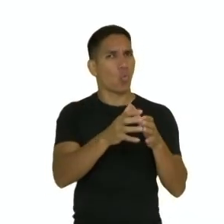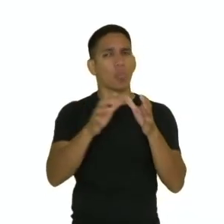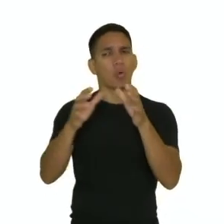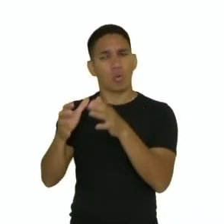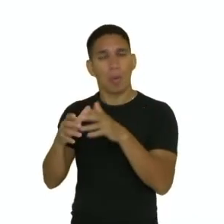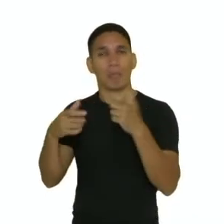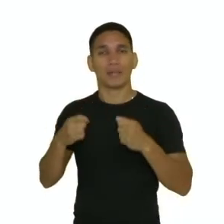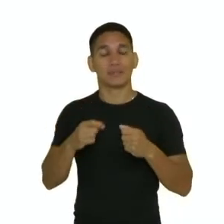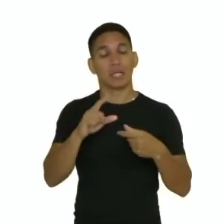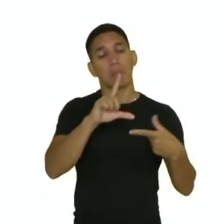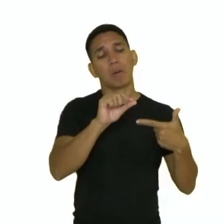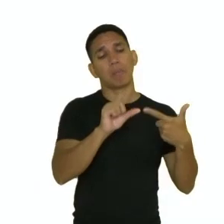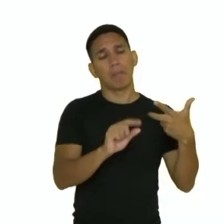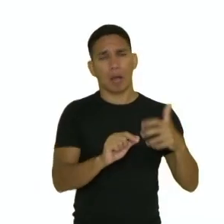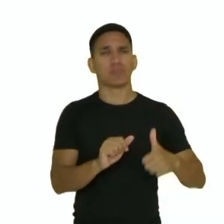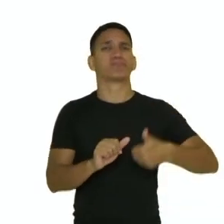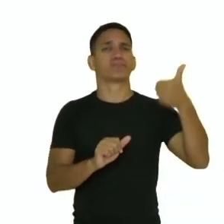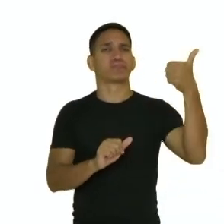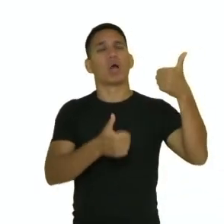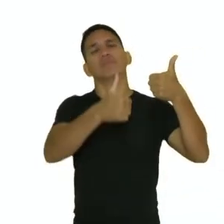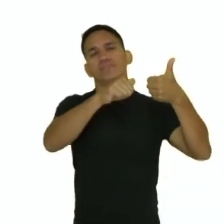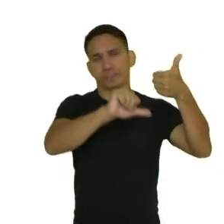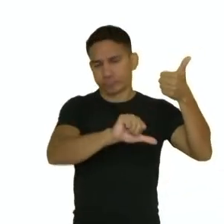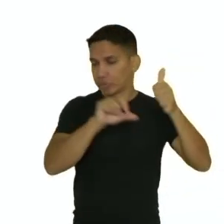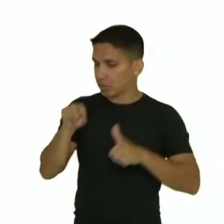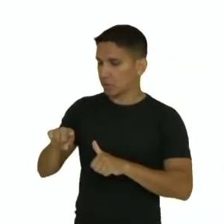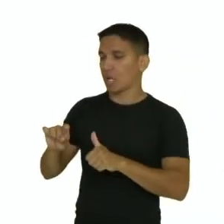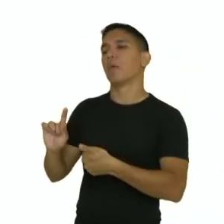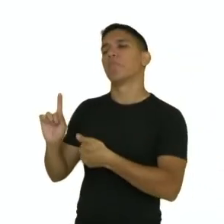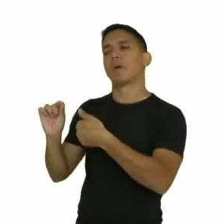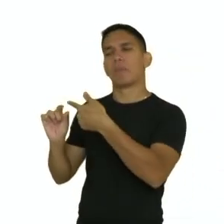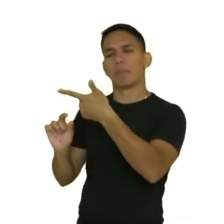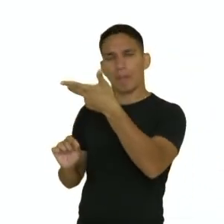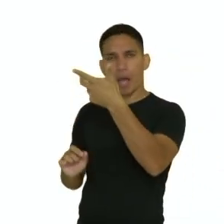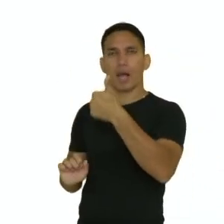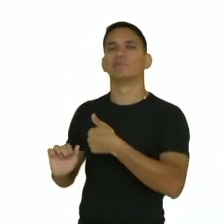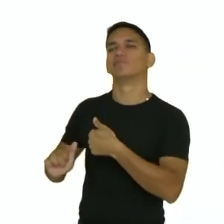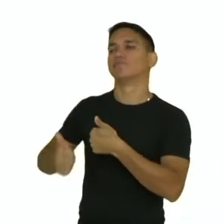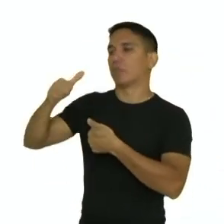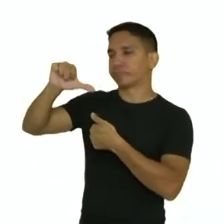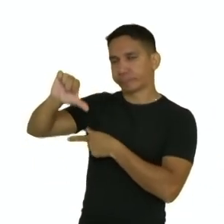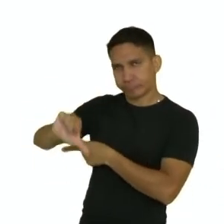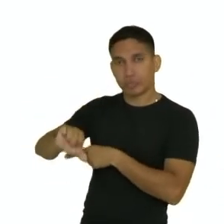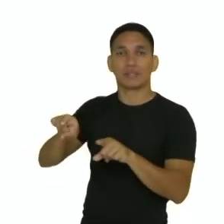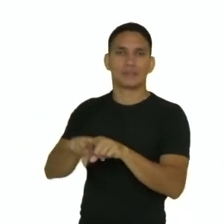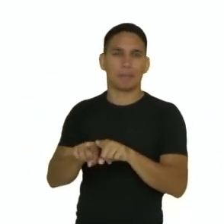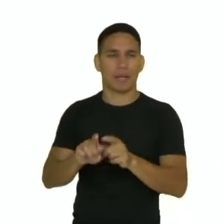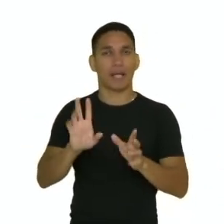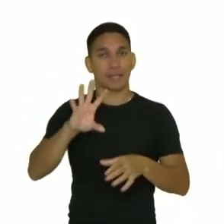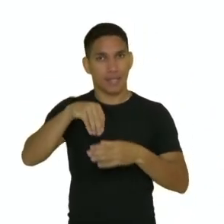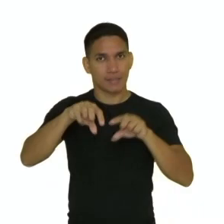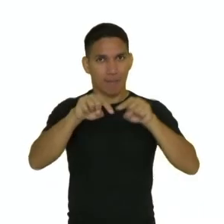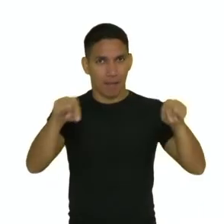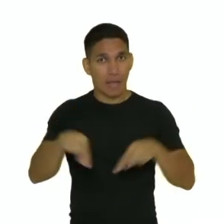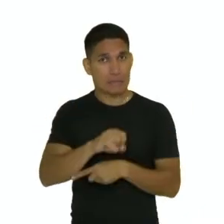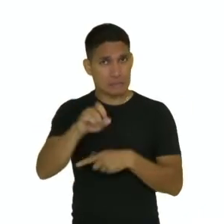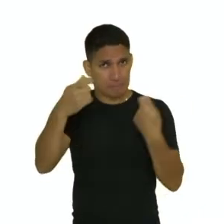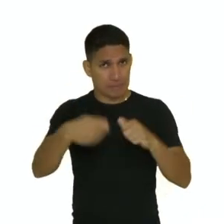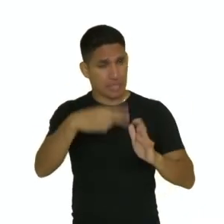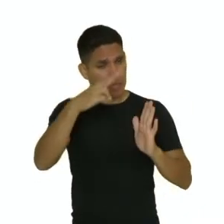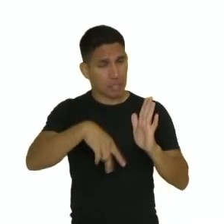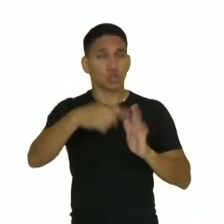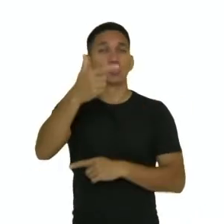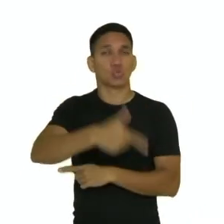a favor o uso de celulares dentro da sala de aula e, se necessário, reler os textos, né, que ficarão disponibilizados para